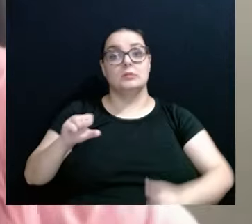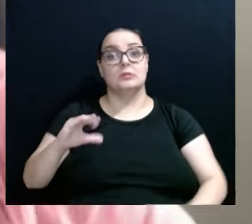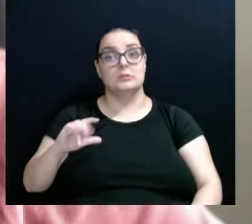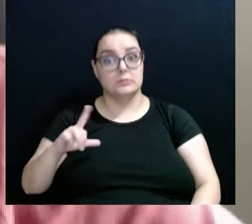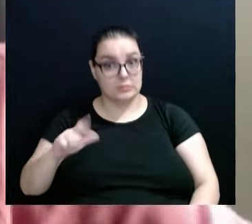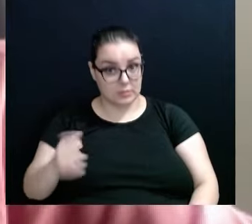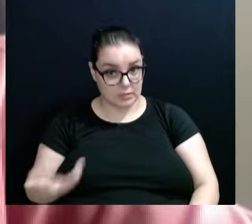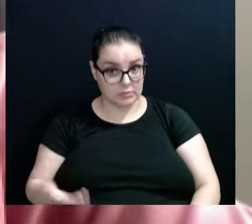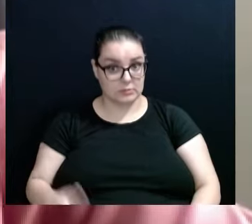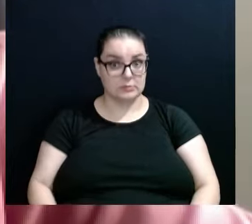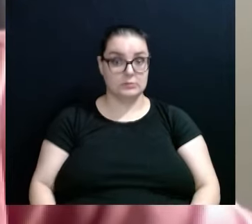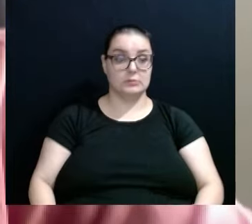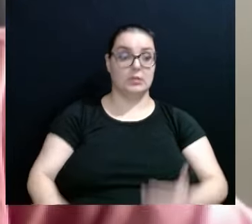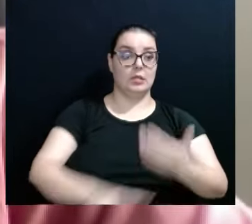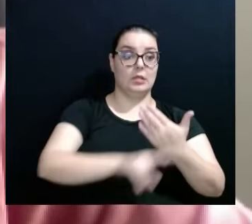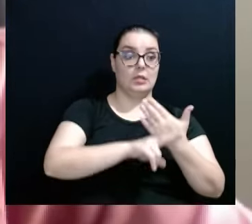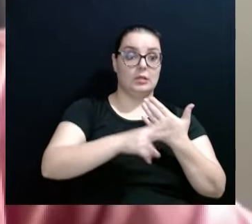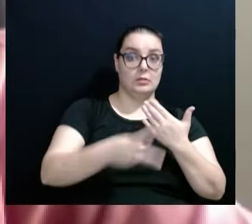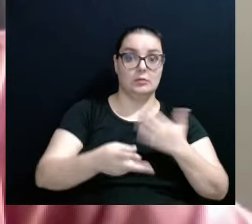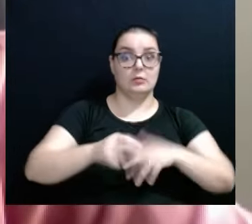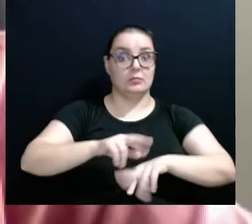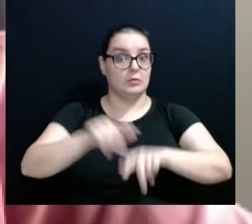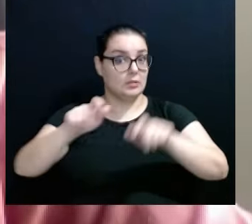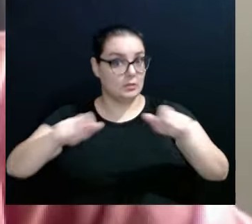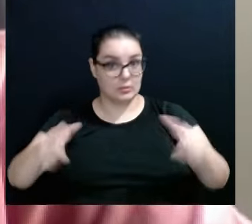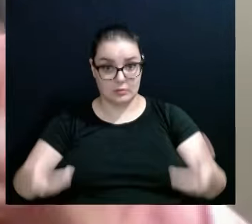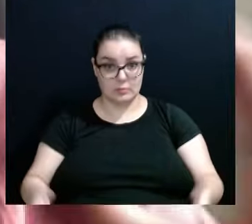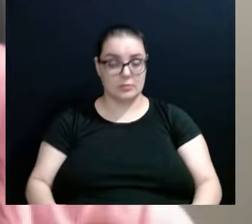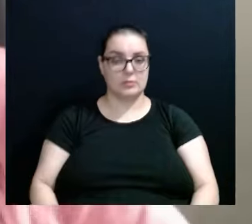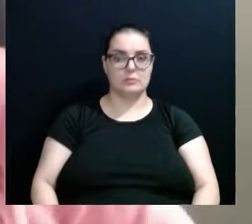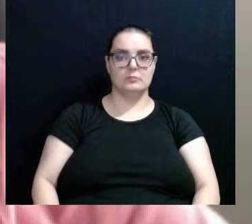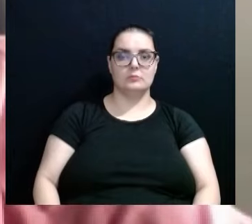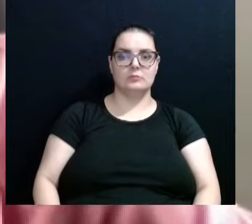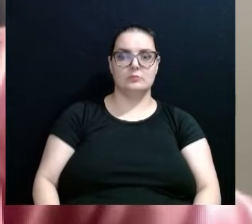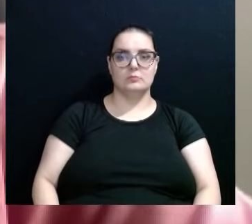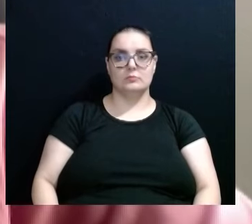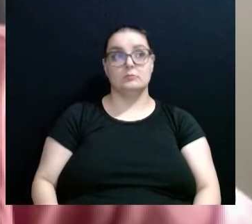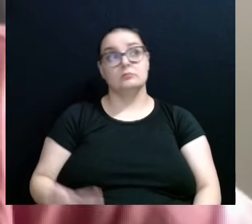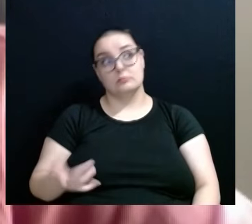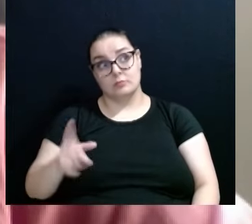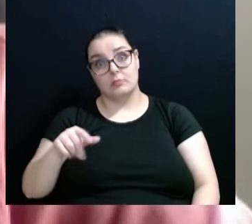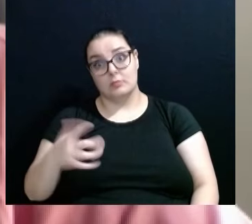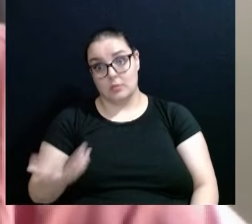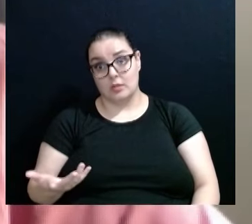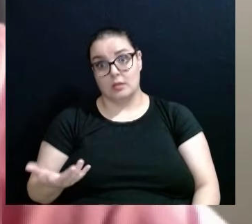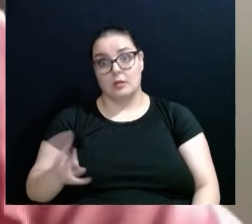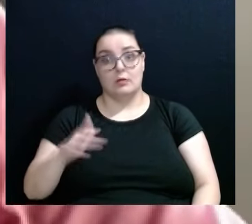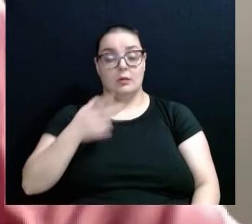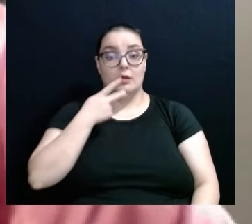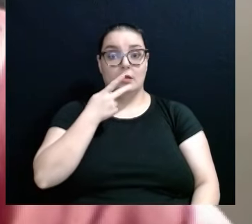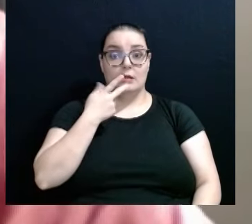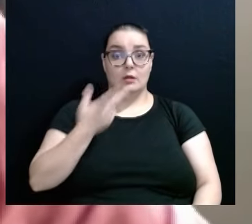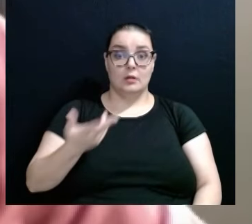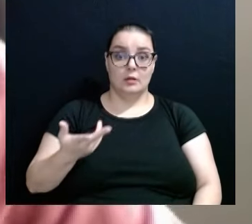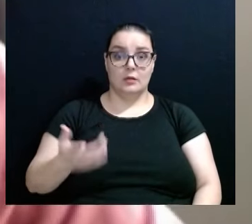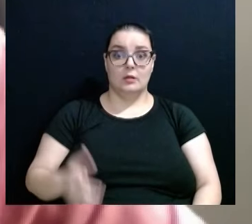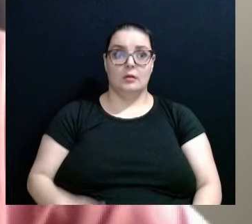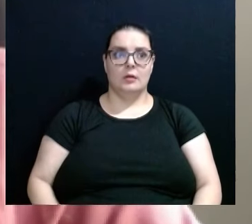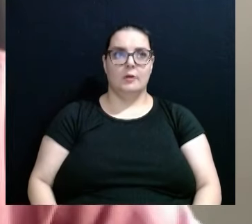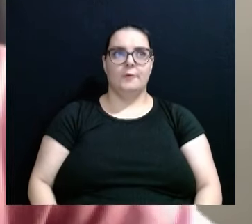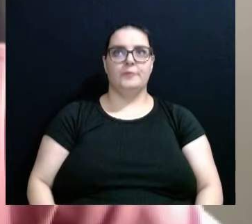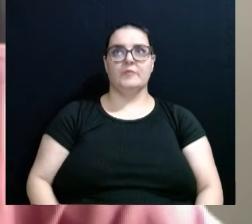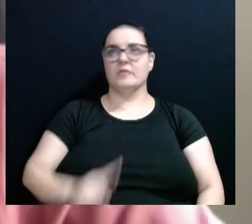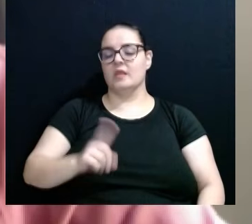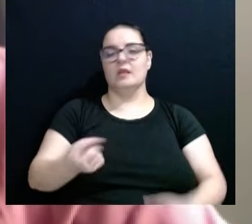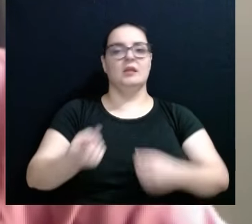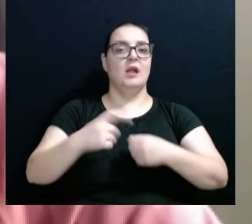muito grande escala, né? E que atingiria muita gente. Assim, então, é um evento. Quando a gente fala desses